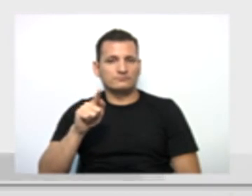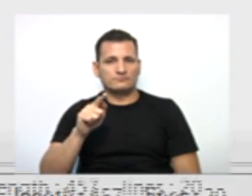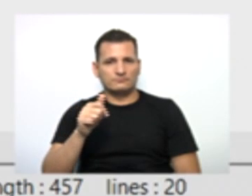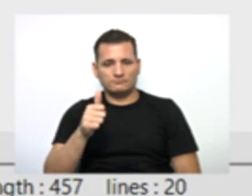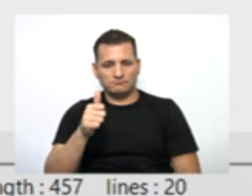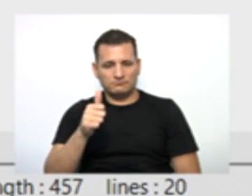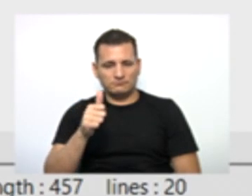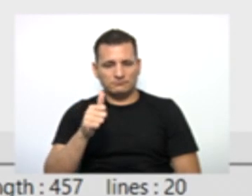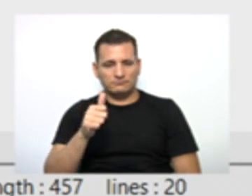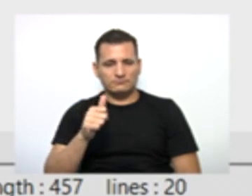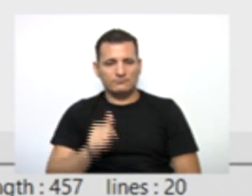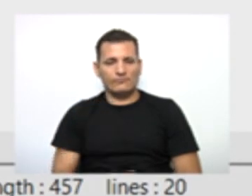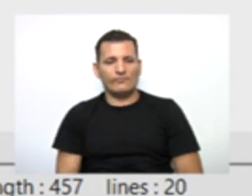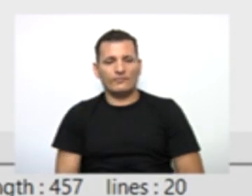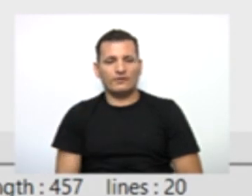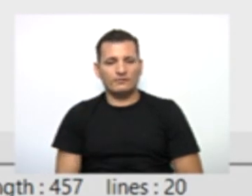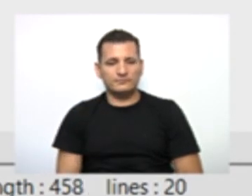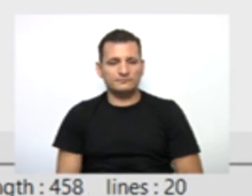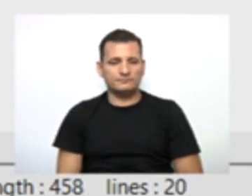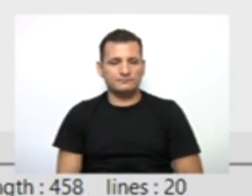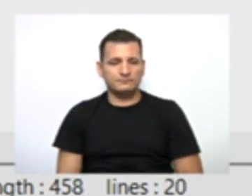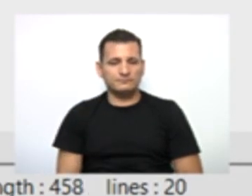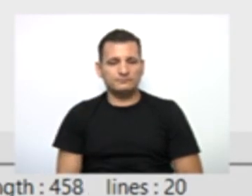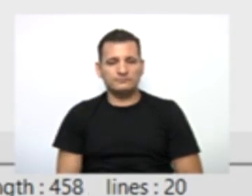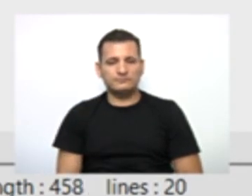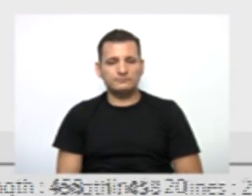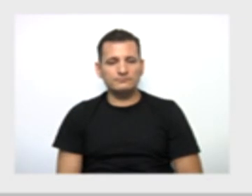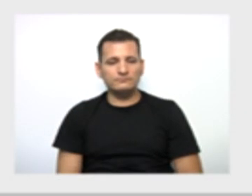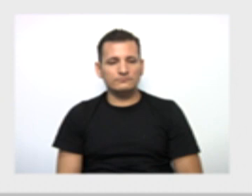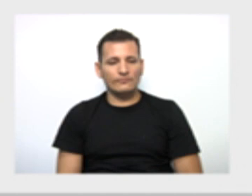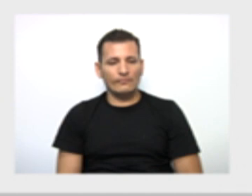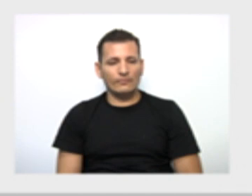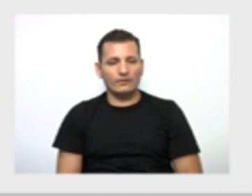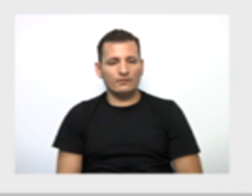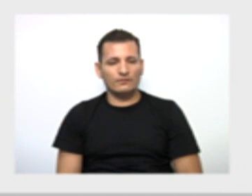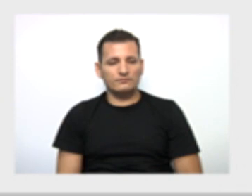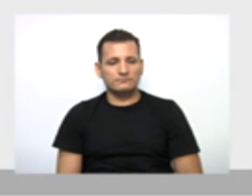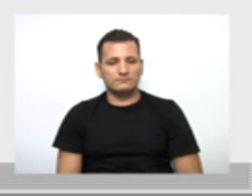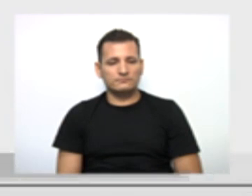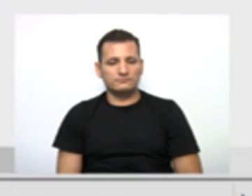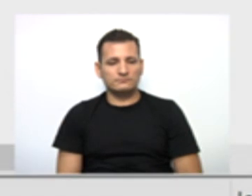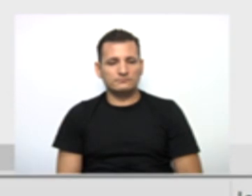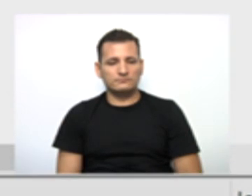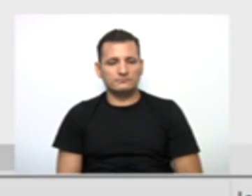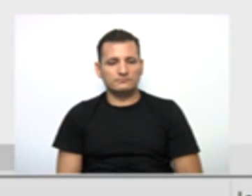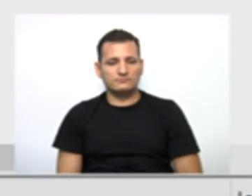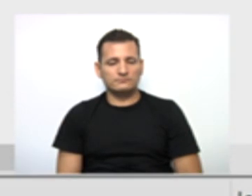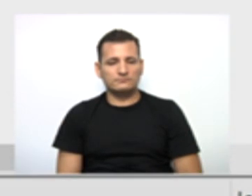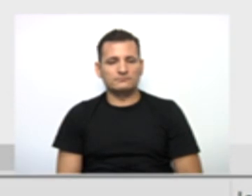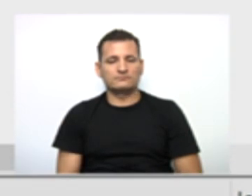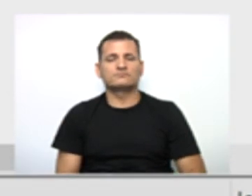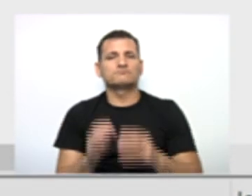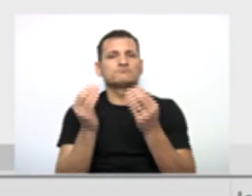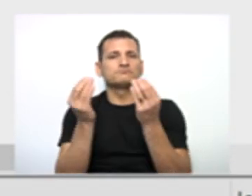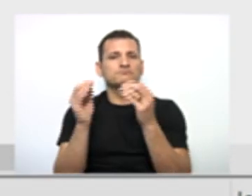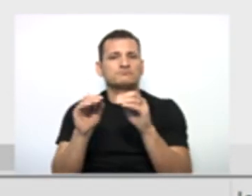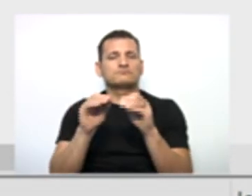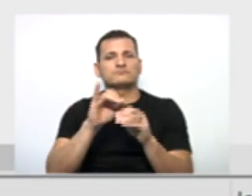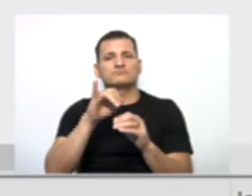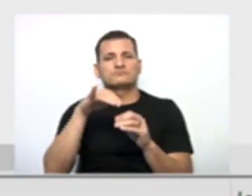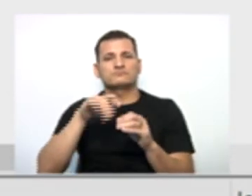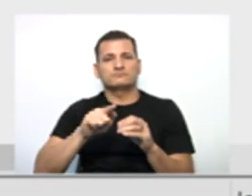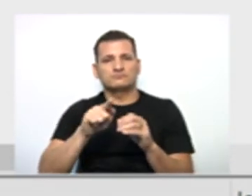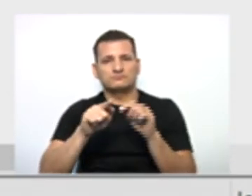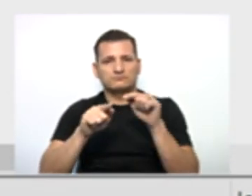Certo? Se tiver errado, eu conserto ali, que eu não lembro exatamente do nome. Então, para eu inserir uma imagem dentro da